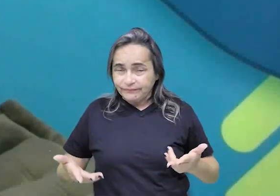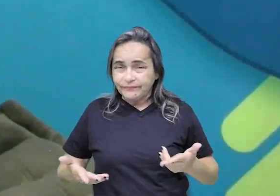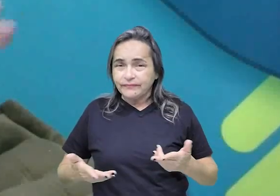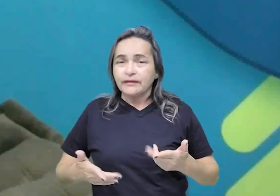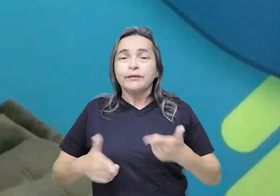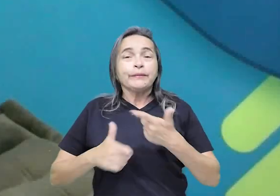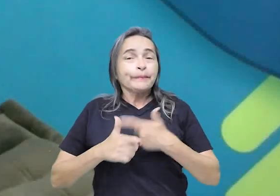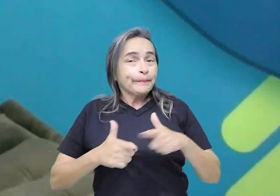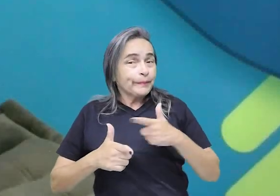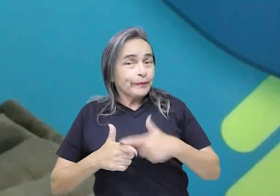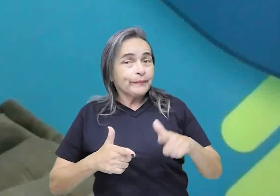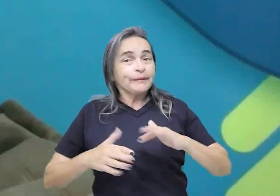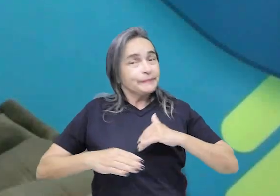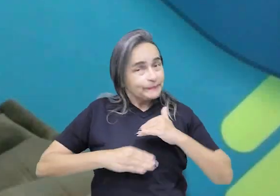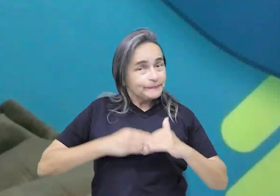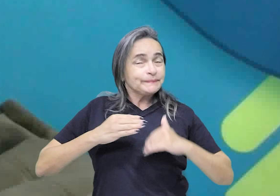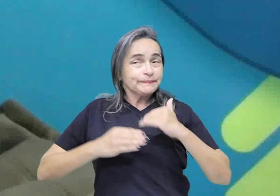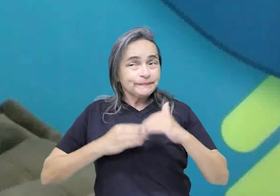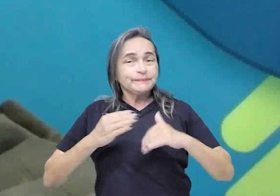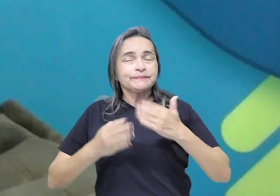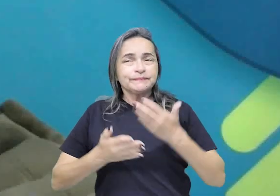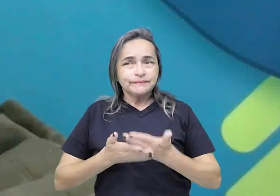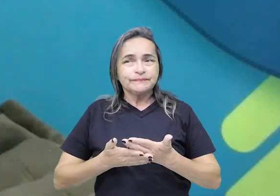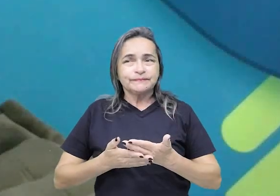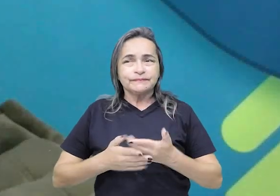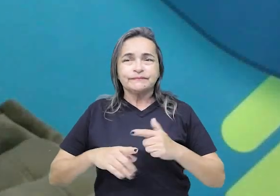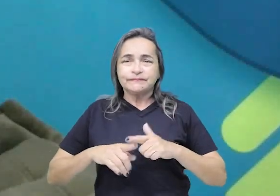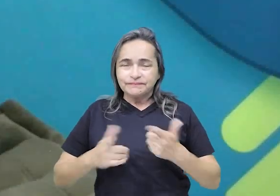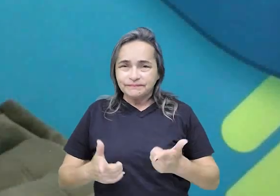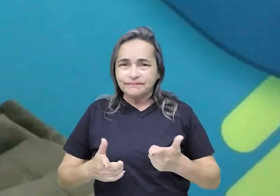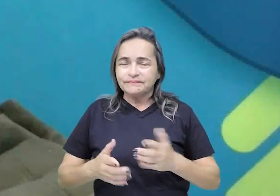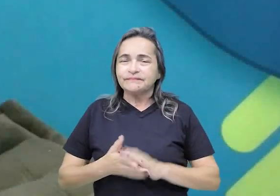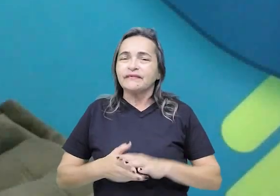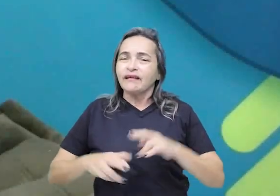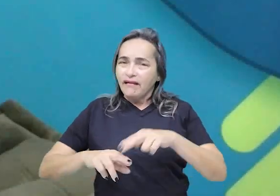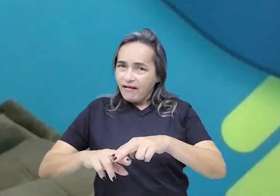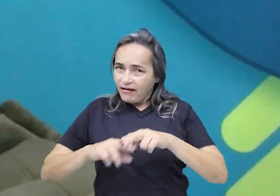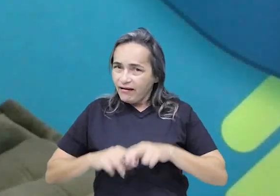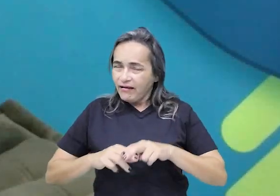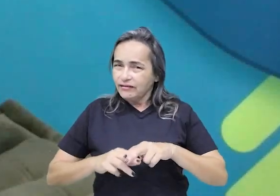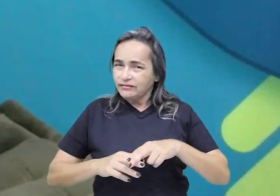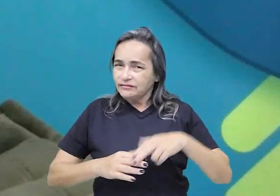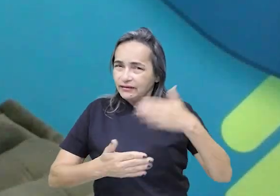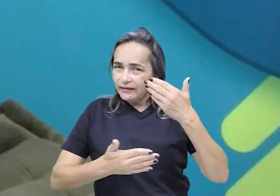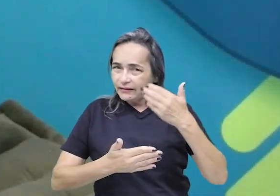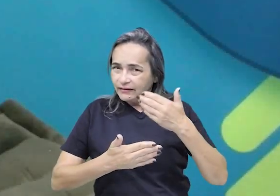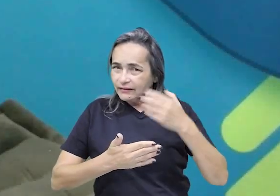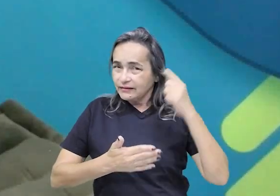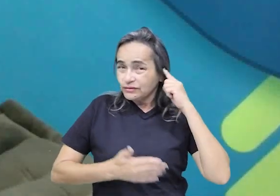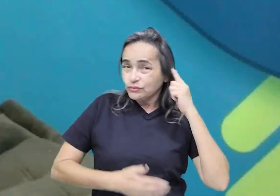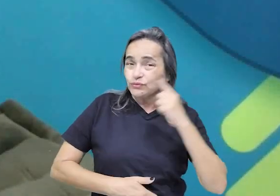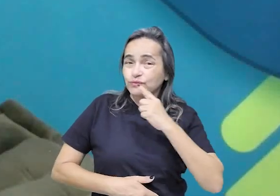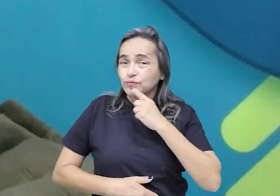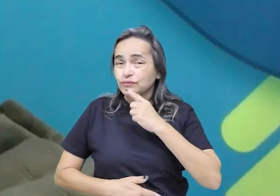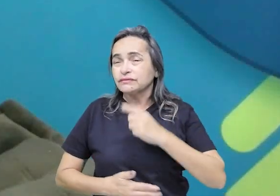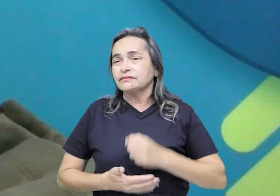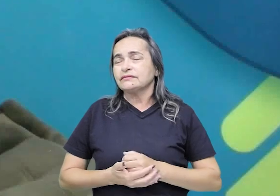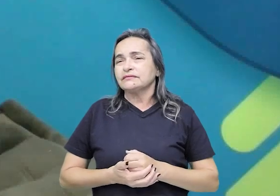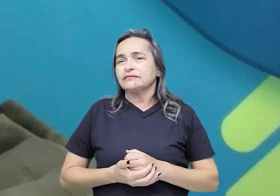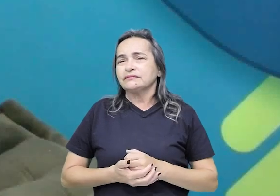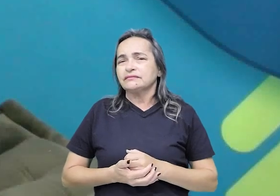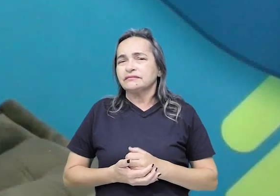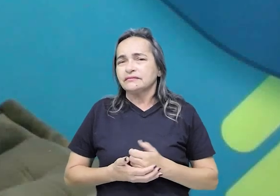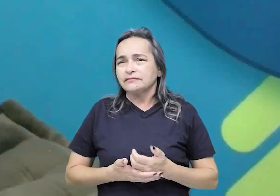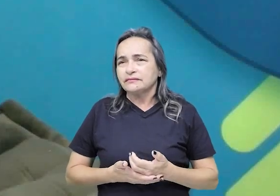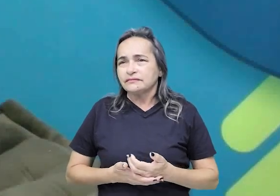que não se desenvolveu, que não existe e causou, né, a perda, a surdez. Causou a perda